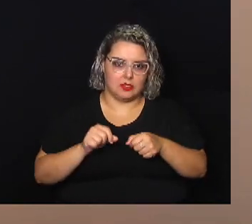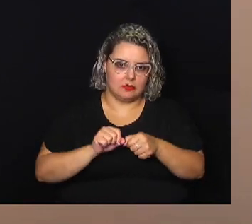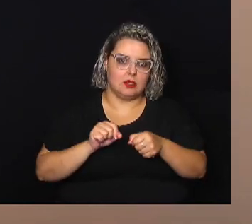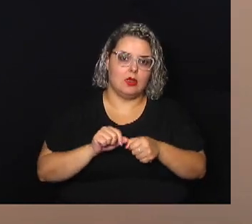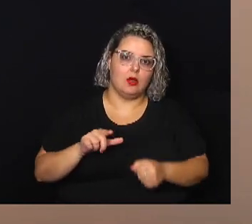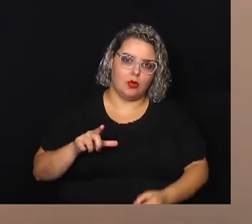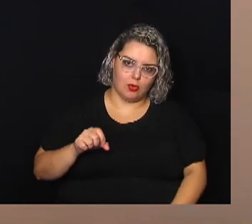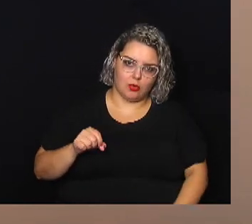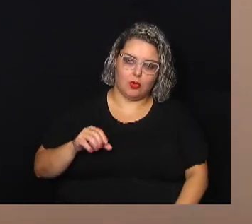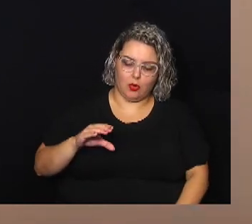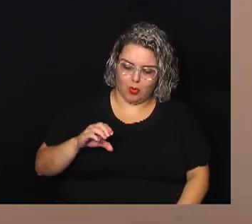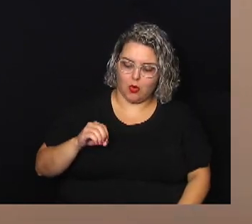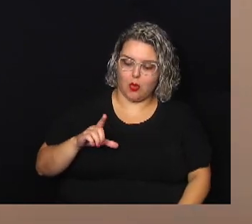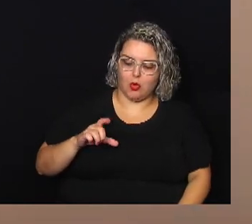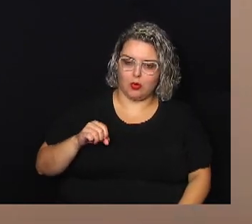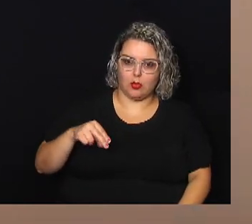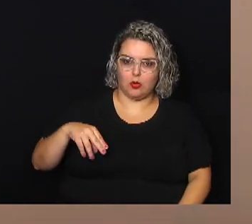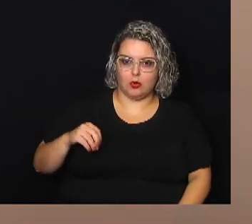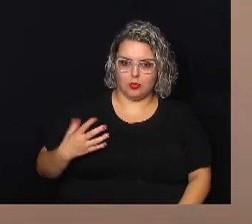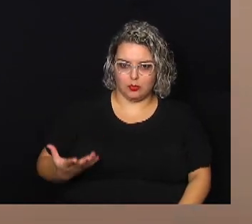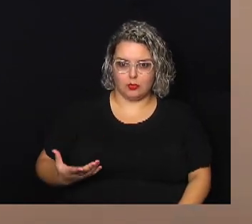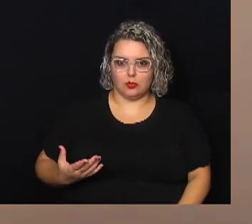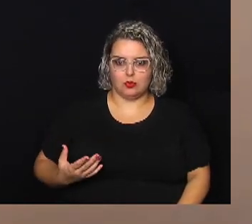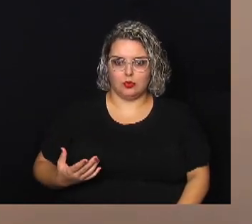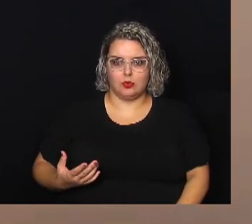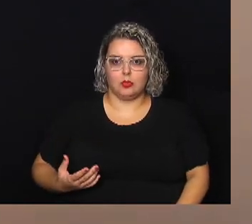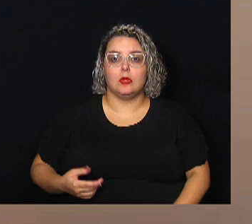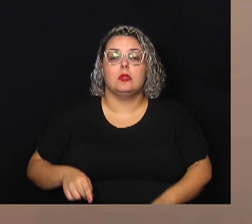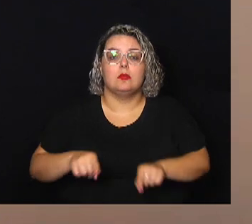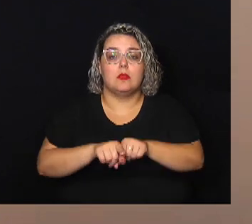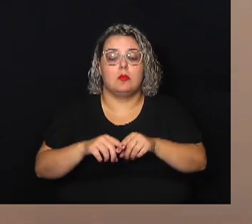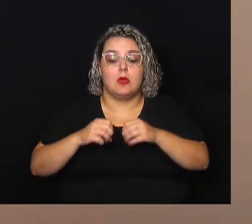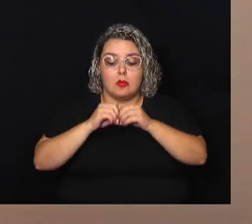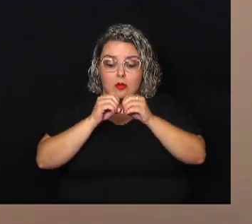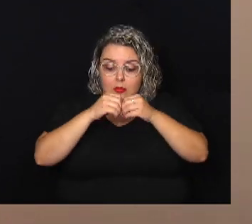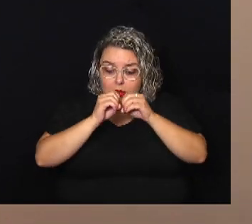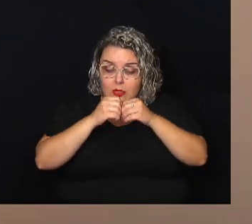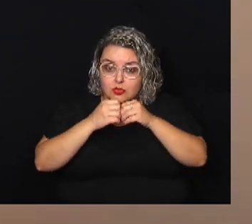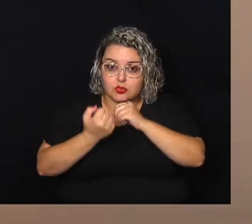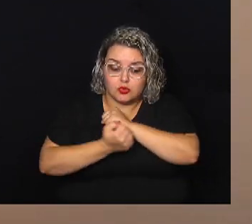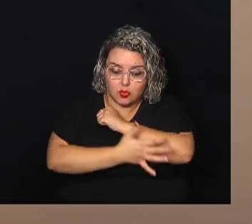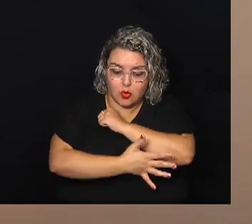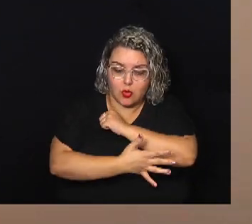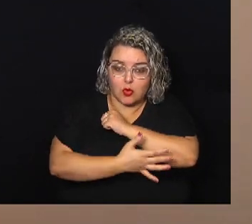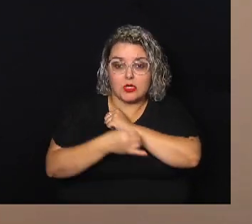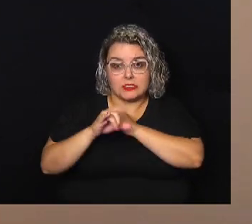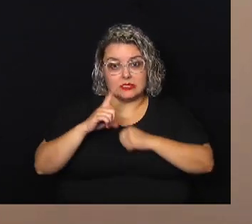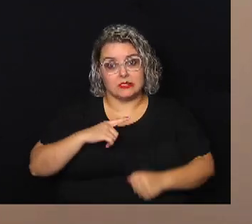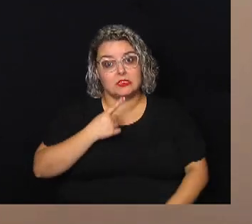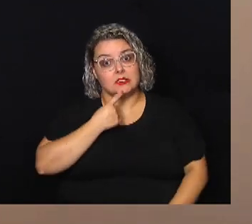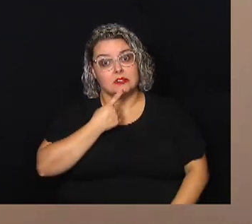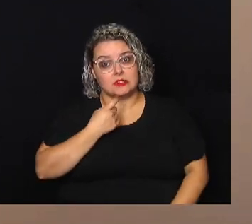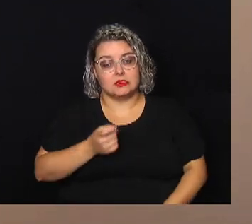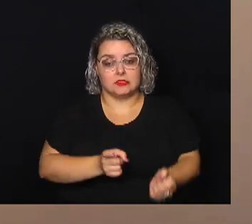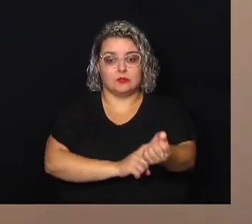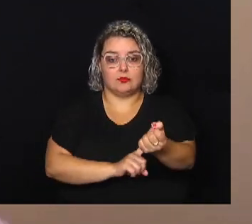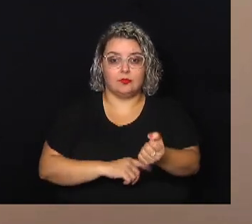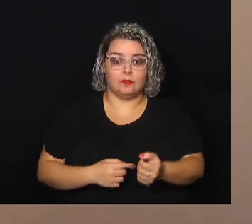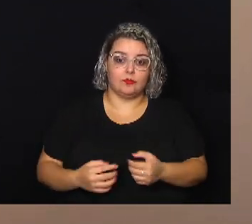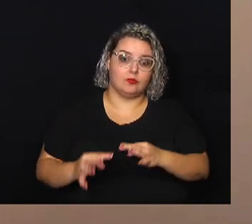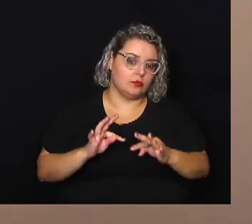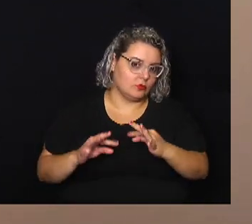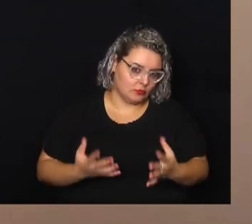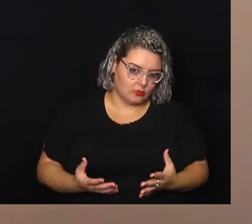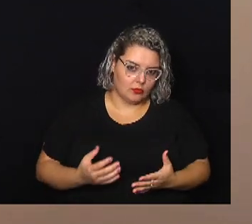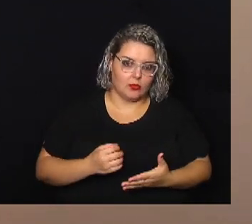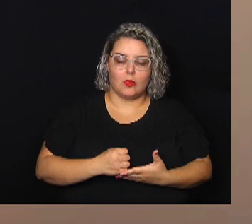opção é fazer a pesquisa de sangue oculto nas fezes, onde você, dependendo da técnica utilizada, ou você leva o